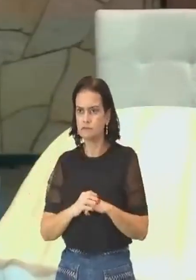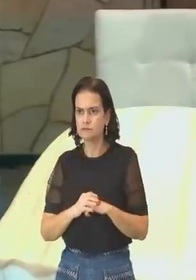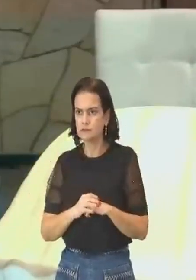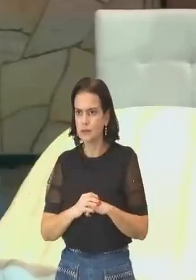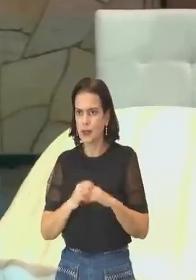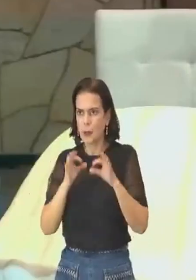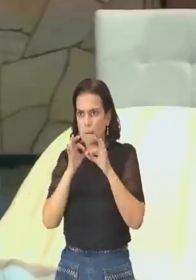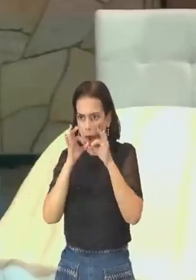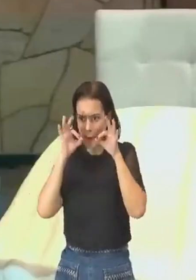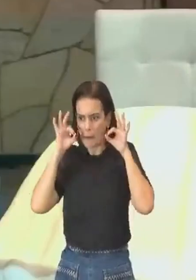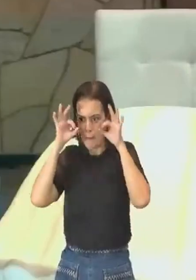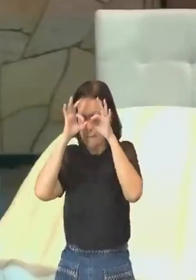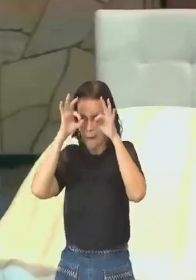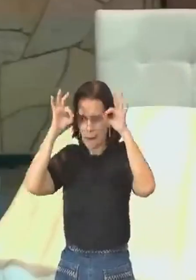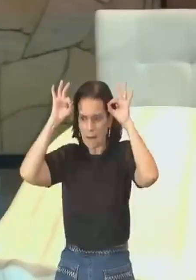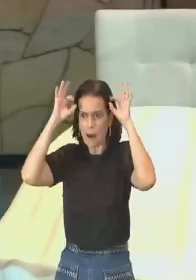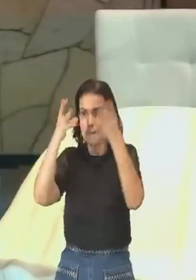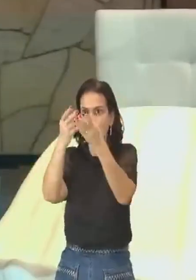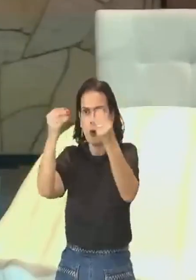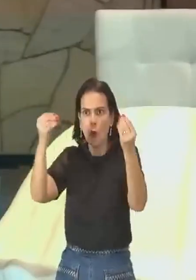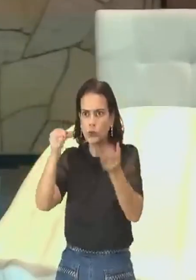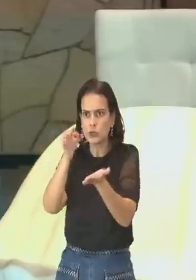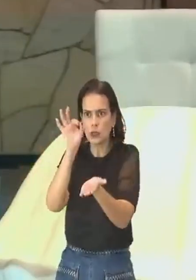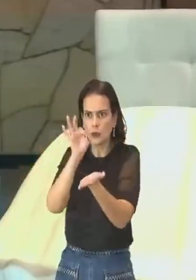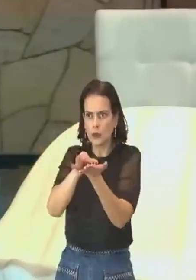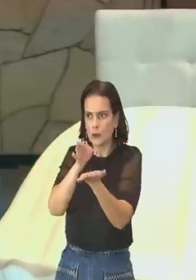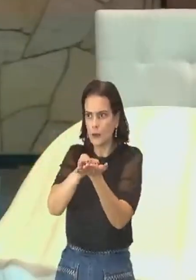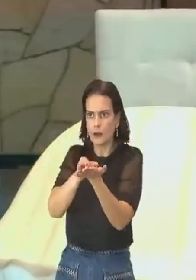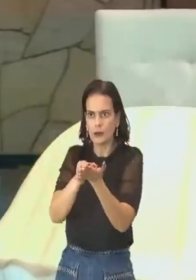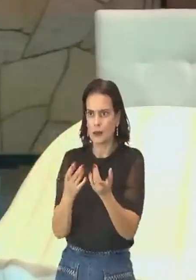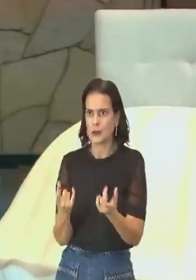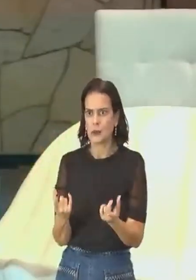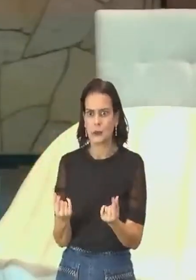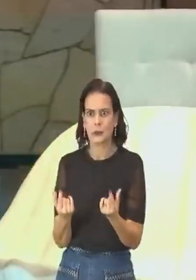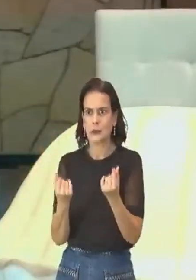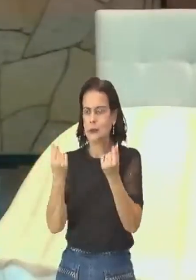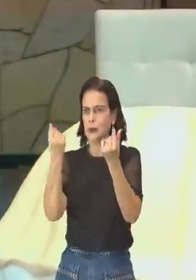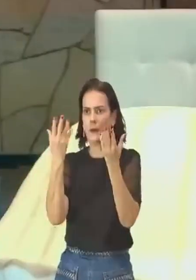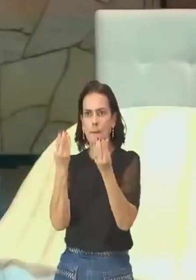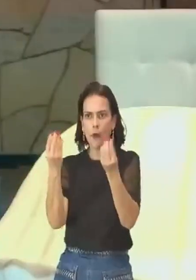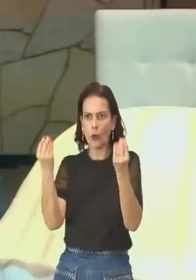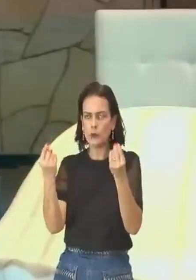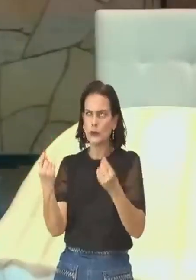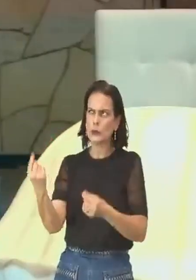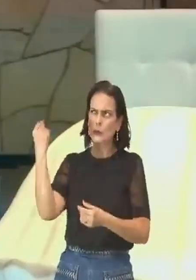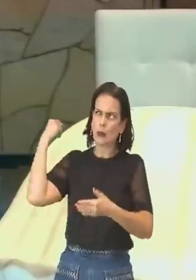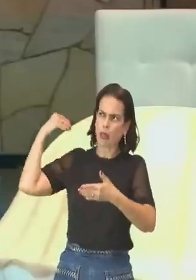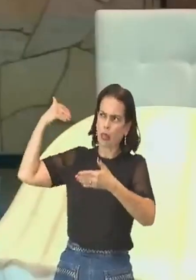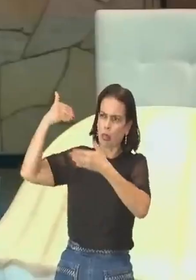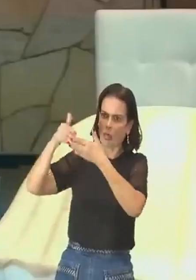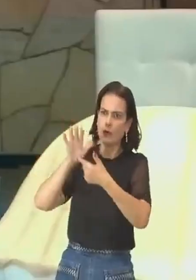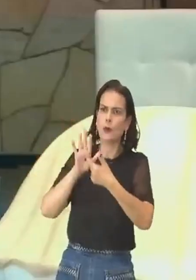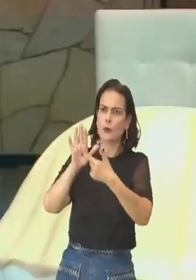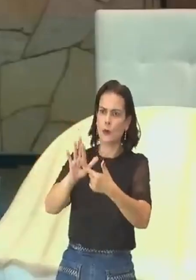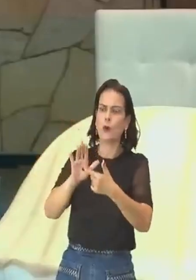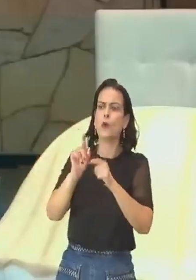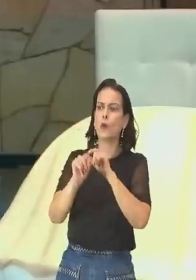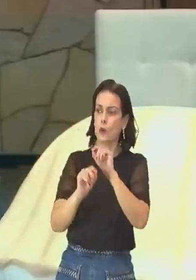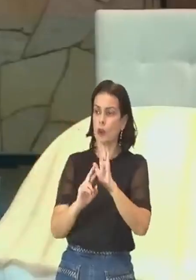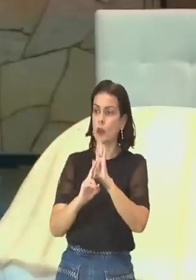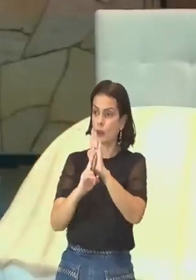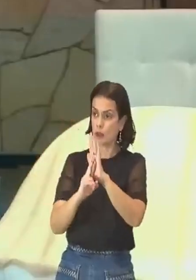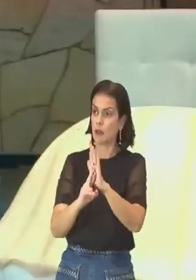o seu rosto direito. Tamanha riqueza. A pérola, desde aquela época, representava então